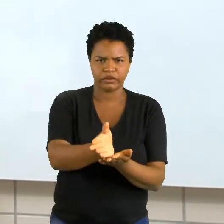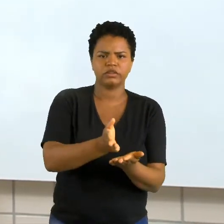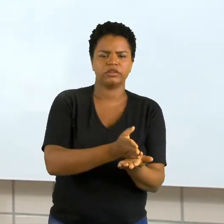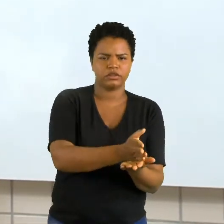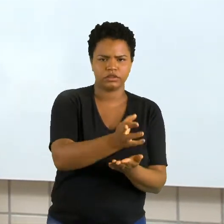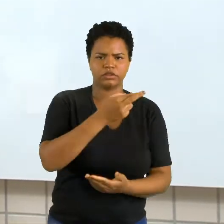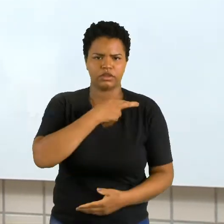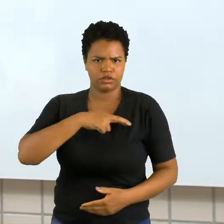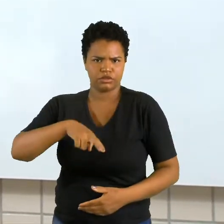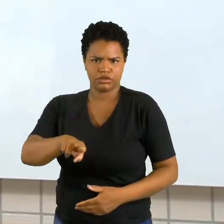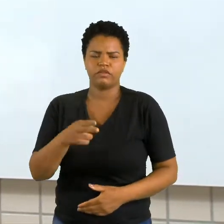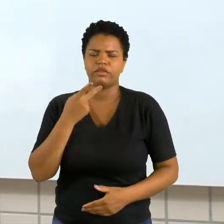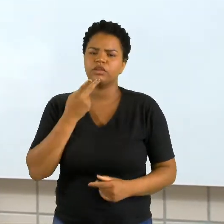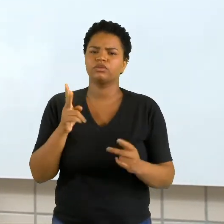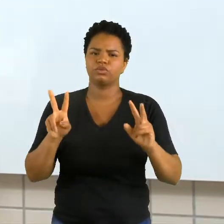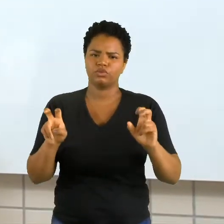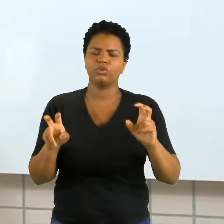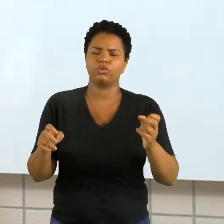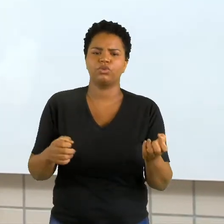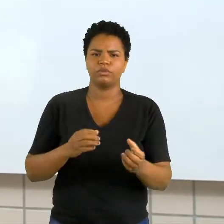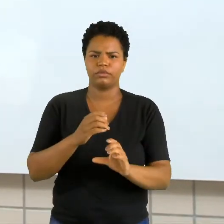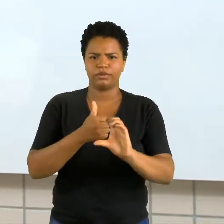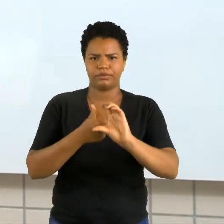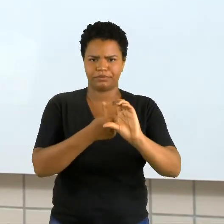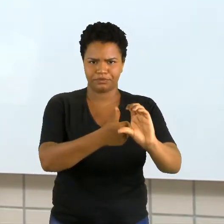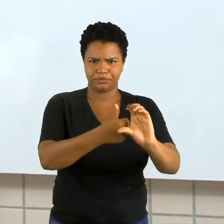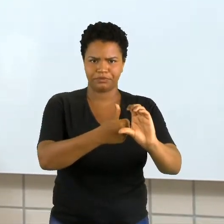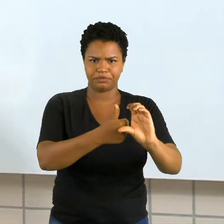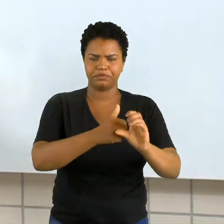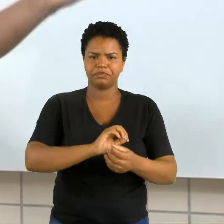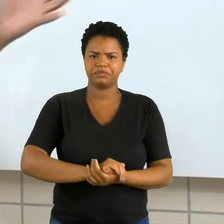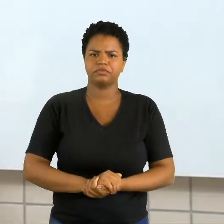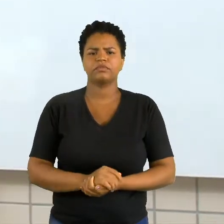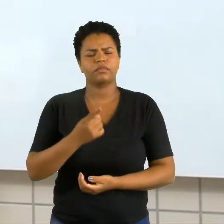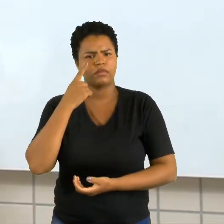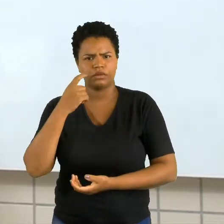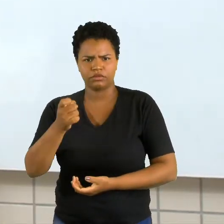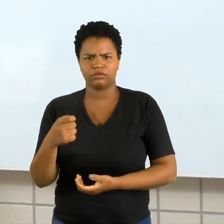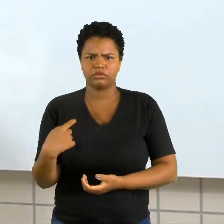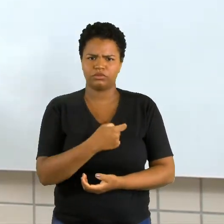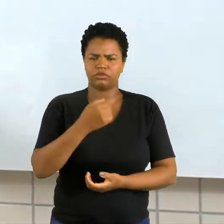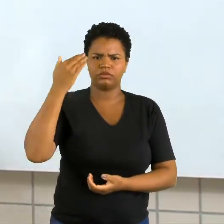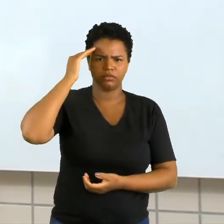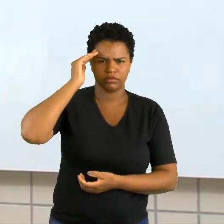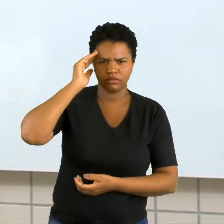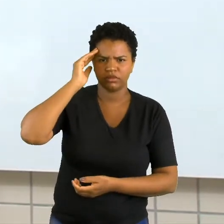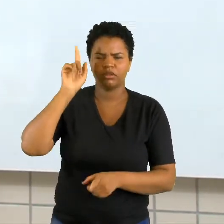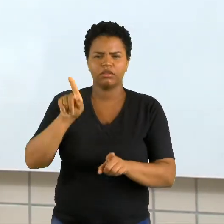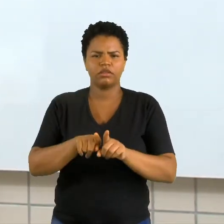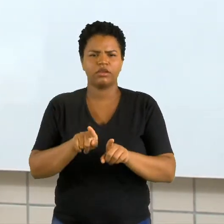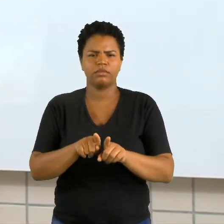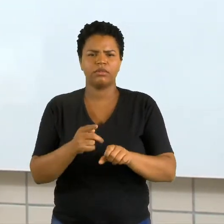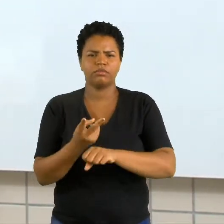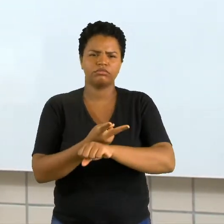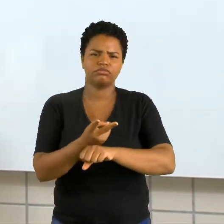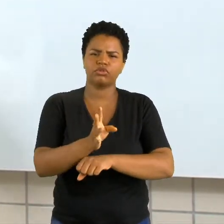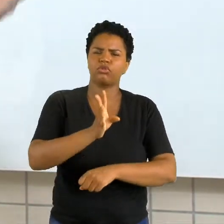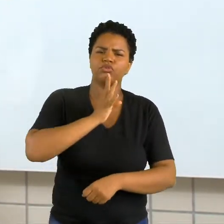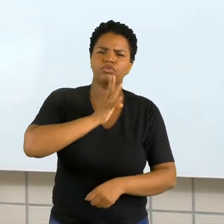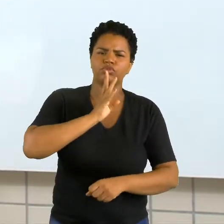tratando, do cristianismo. É interessante nós entendermos e buscarmos conhecimento